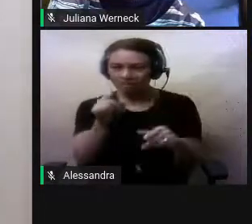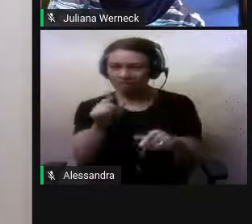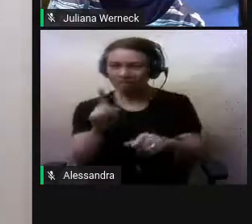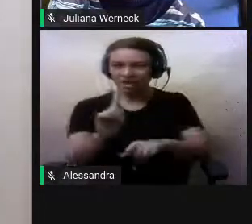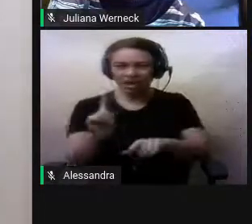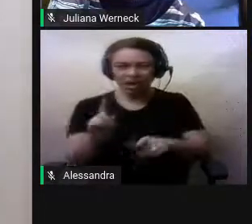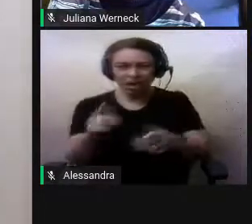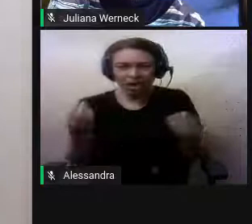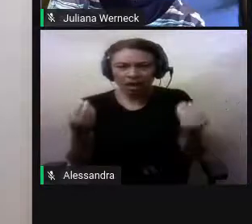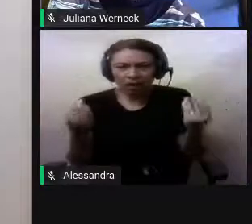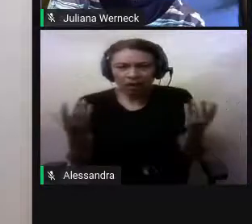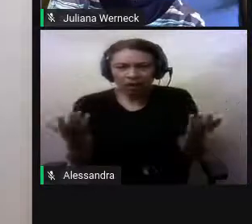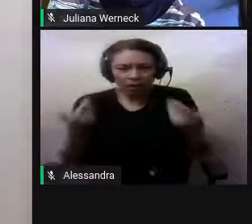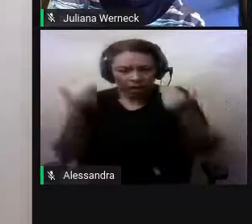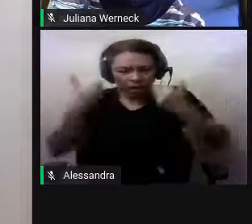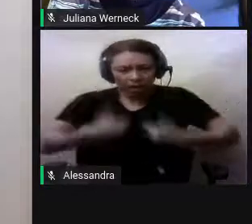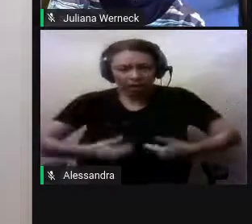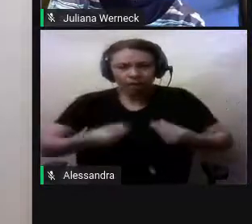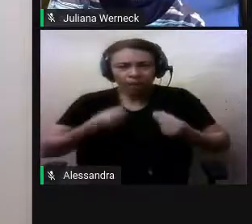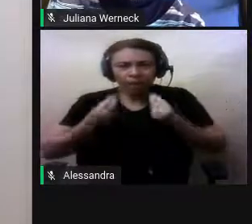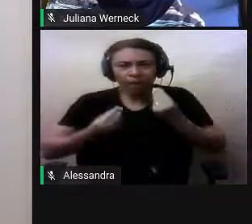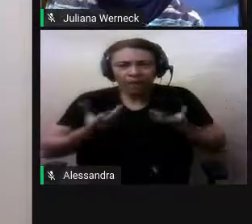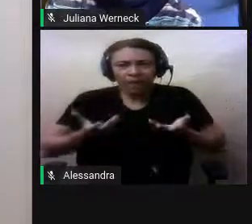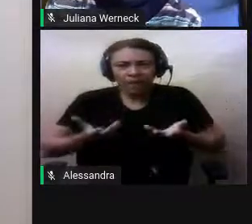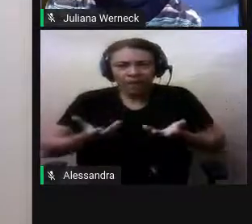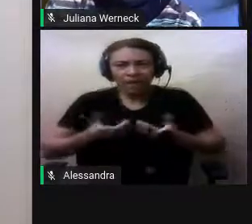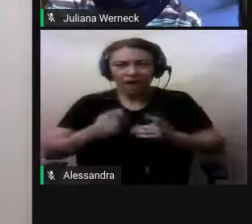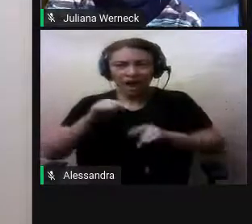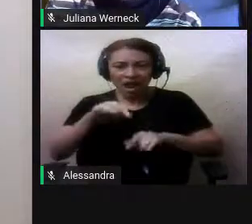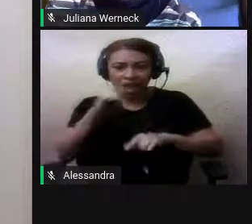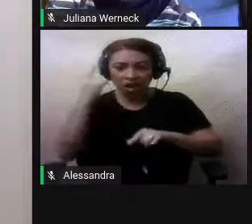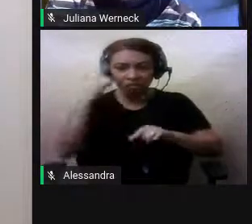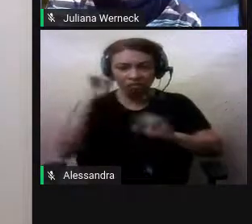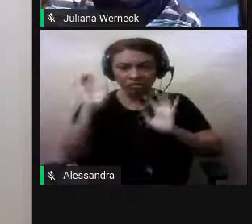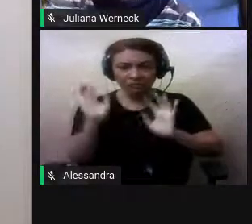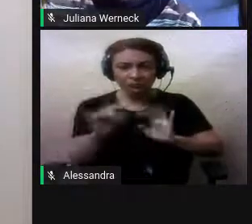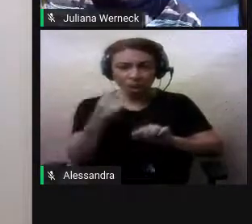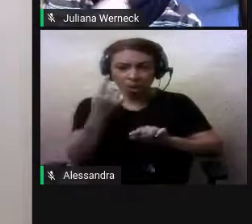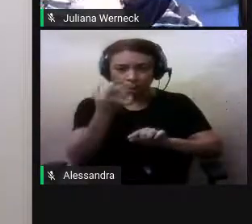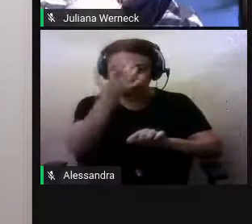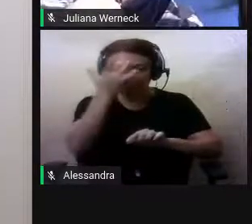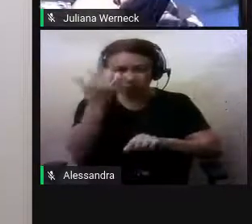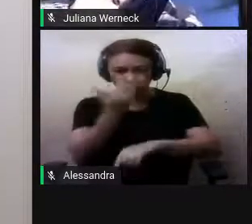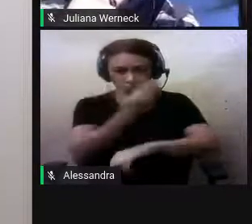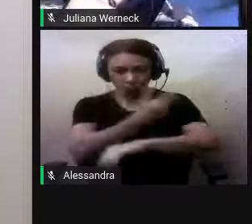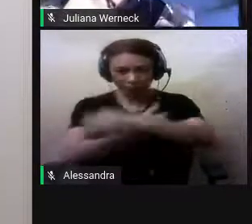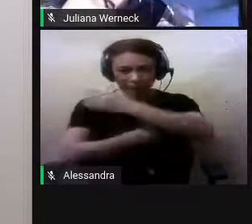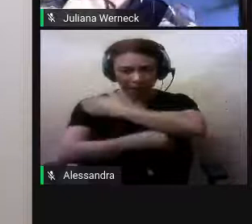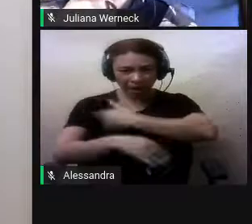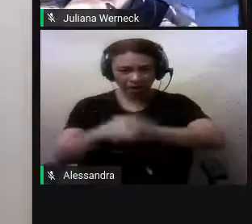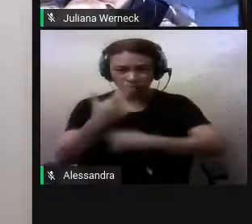falei, mas como assim pessoas como eu? Ela falou, eu não sei se você sabe, mas uma pessoa sem os dois braços não